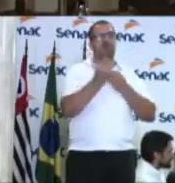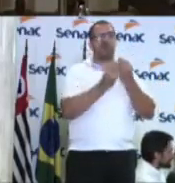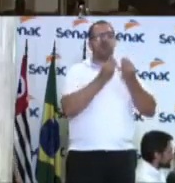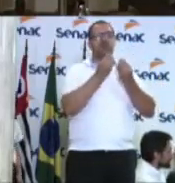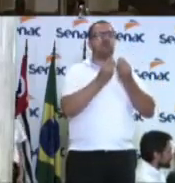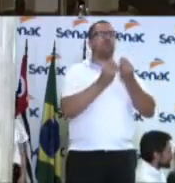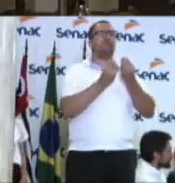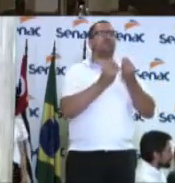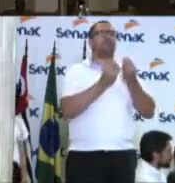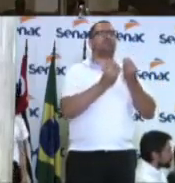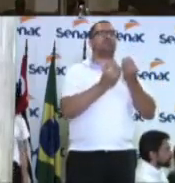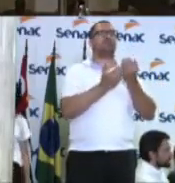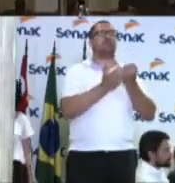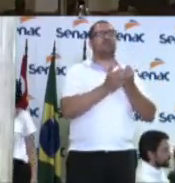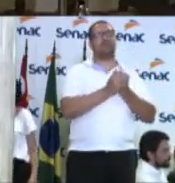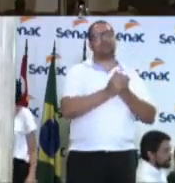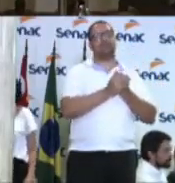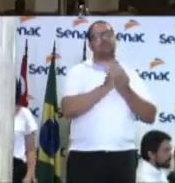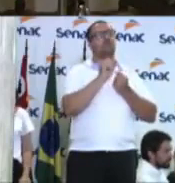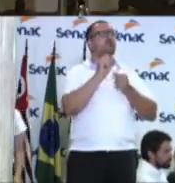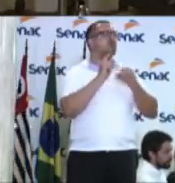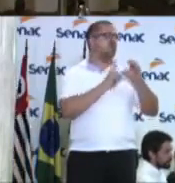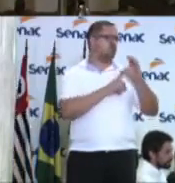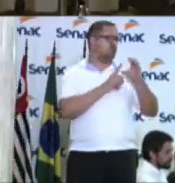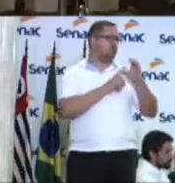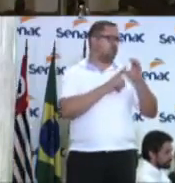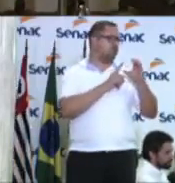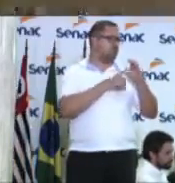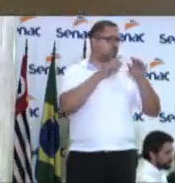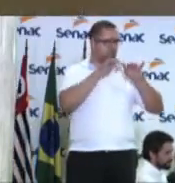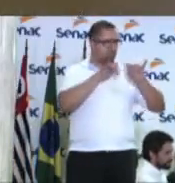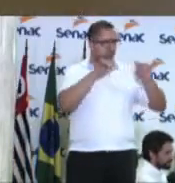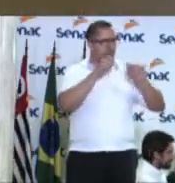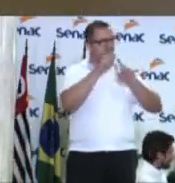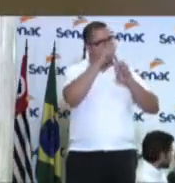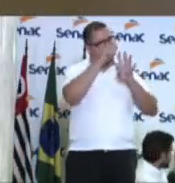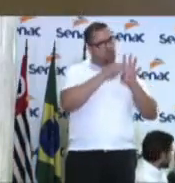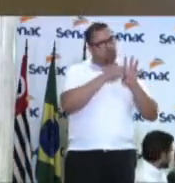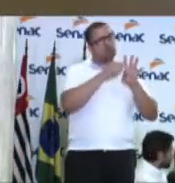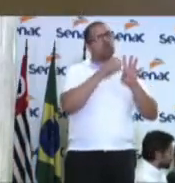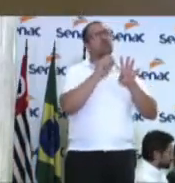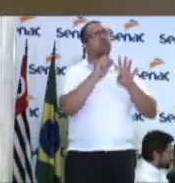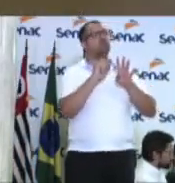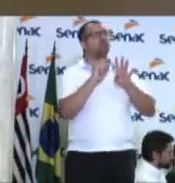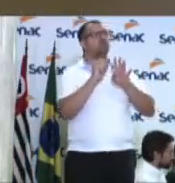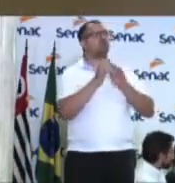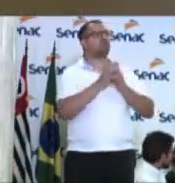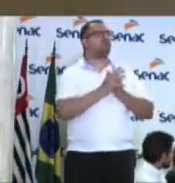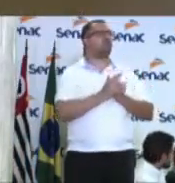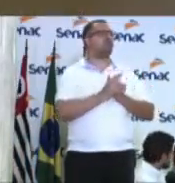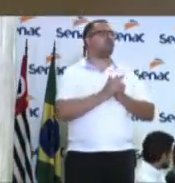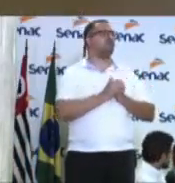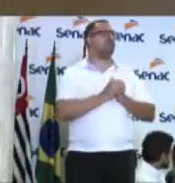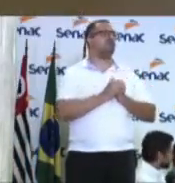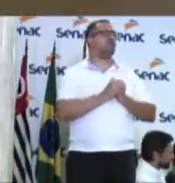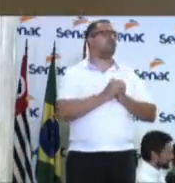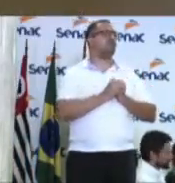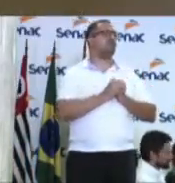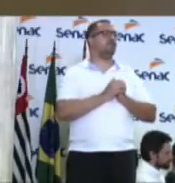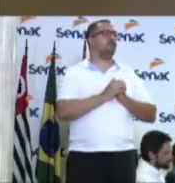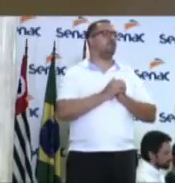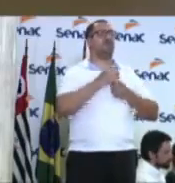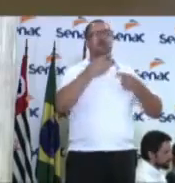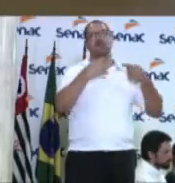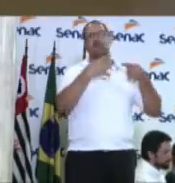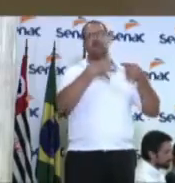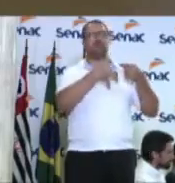necessidade... o que o cliente esperava era ver uma campanha que durasse 4 meses. Né? E a gente se debateu muito em